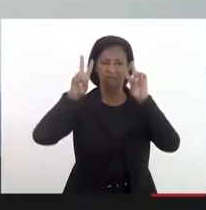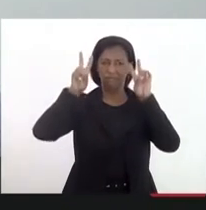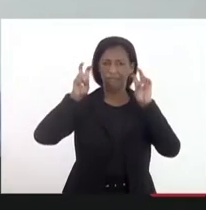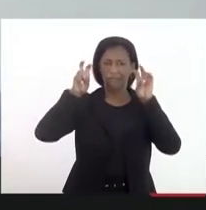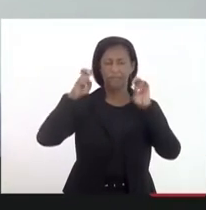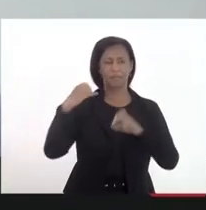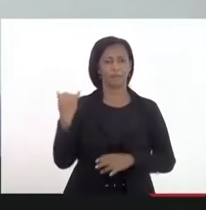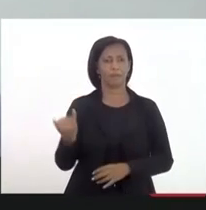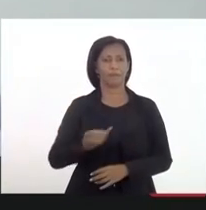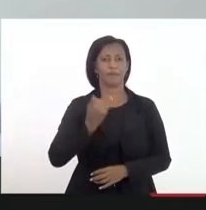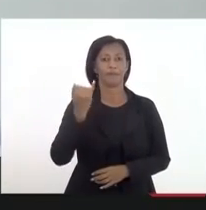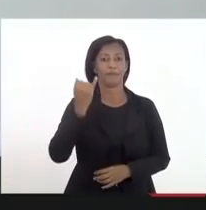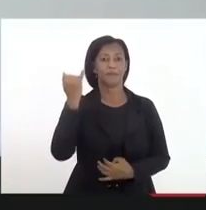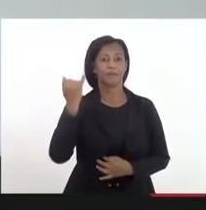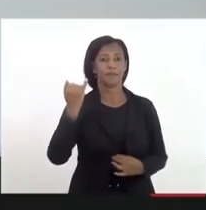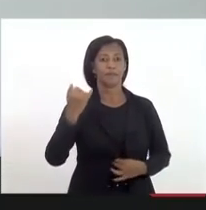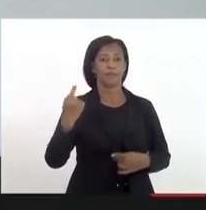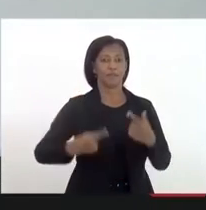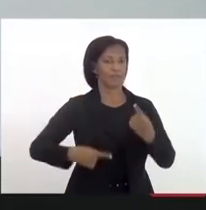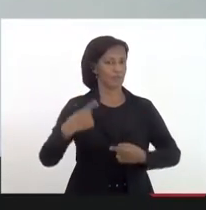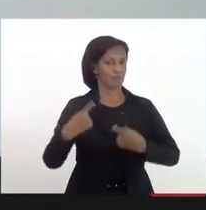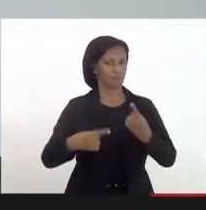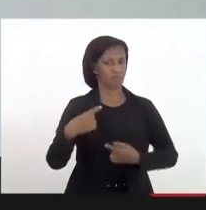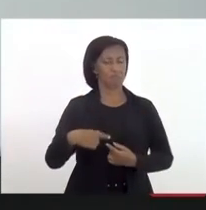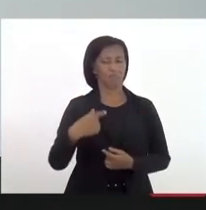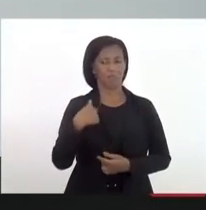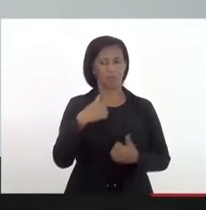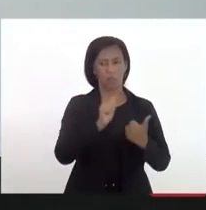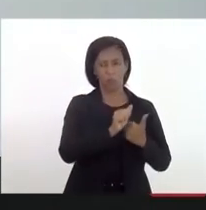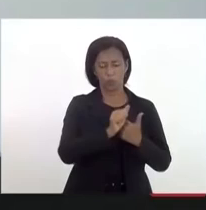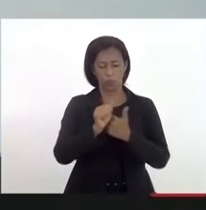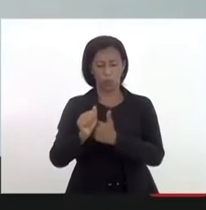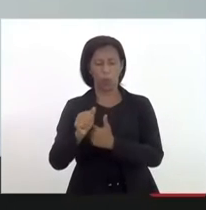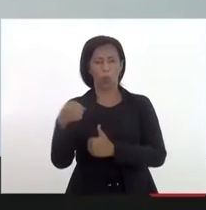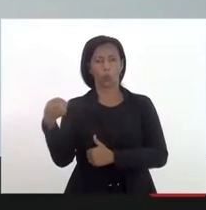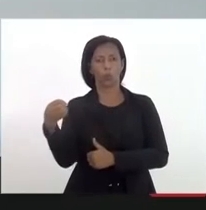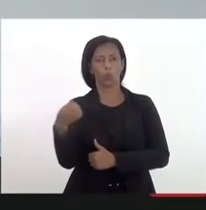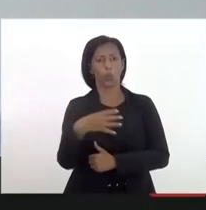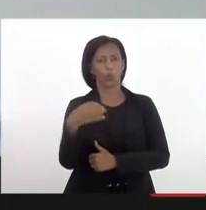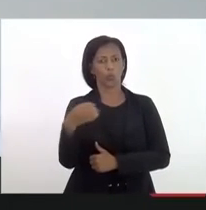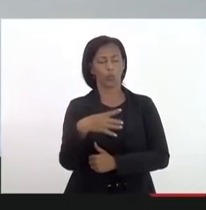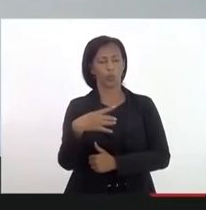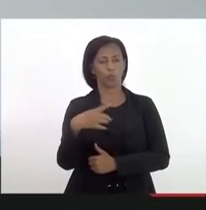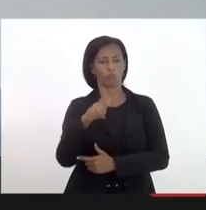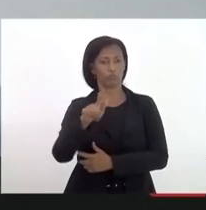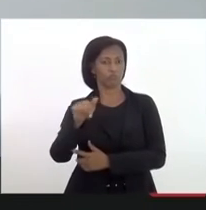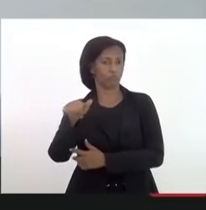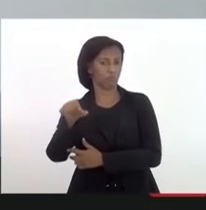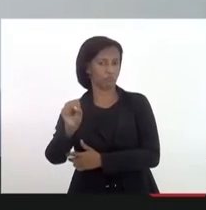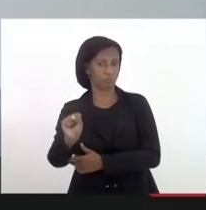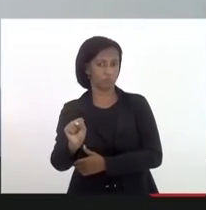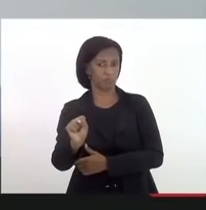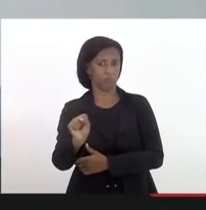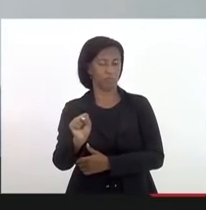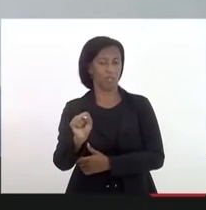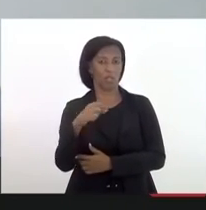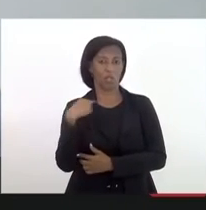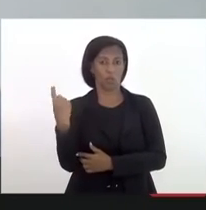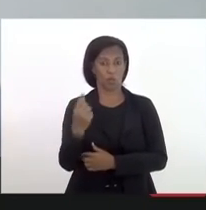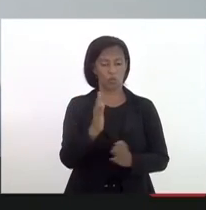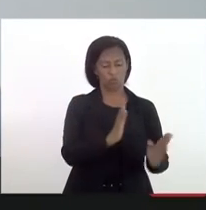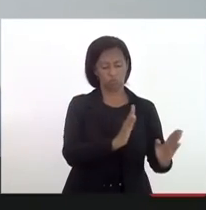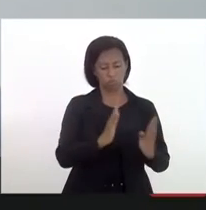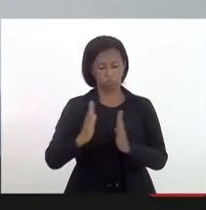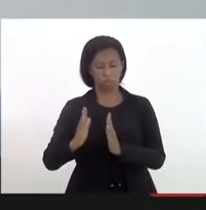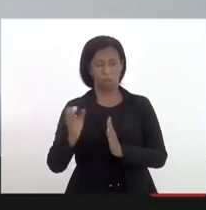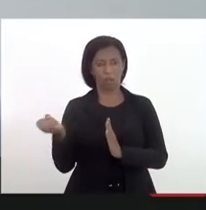discussão. A Genesa vem acompanhando a discussão do novo mercado de gás. Nós estamos agora numa fase elaborando